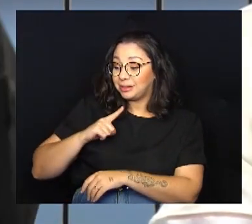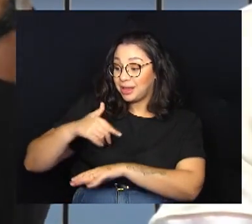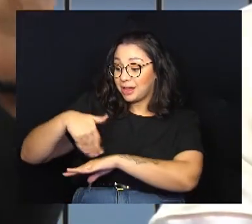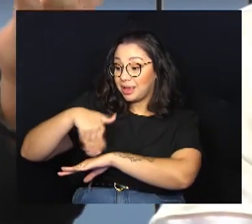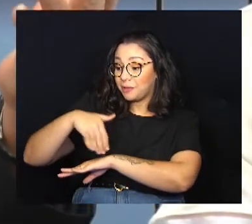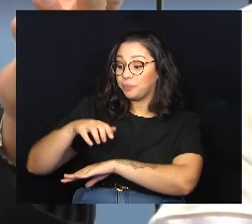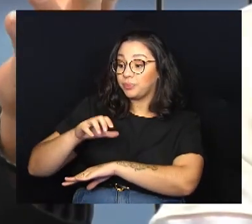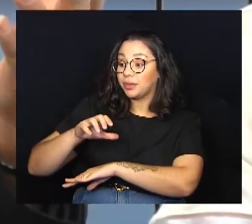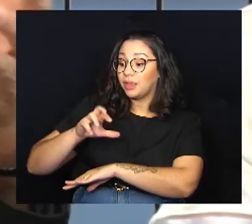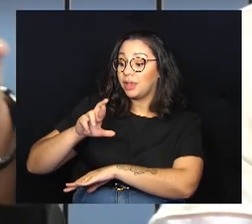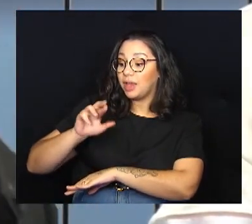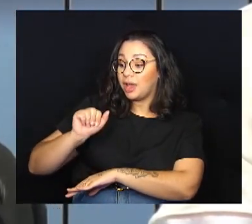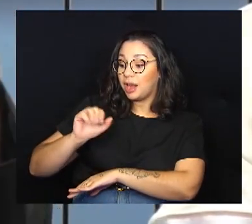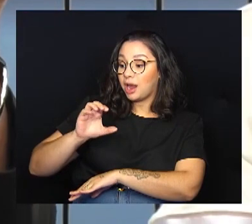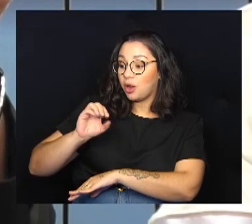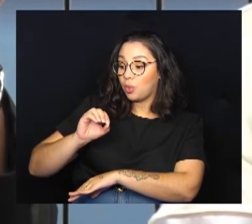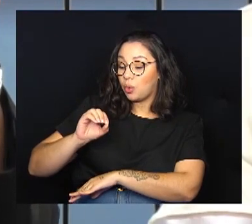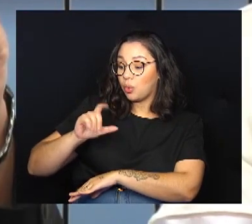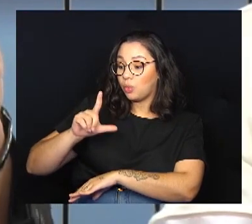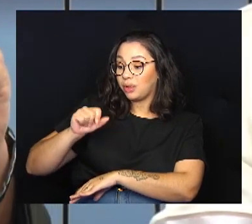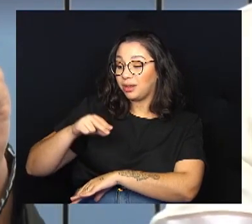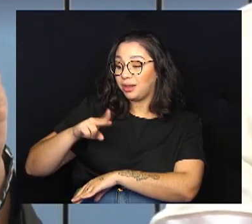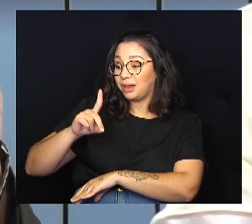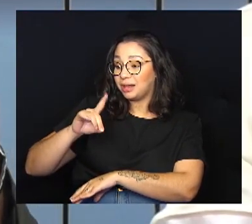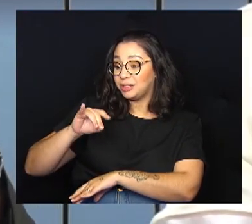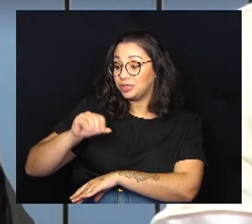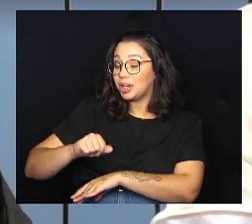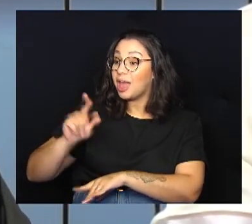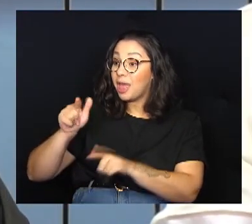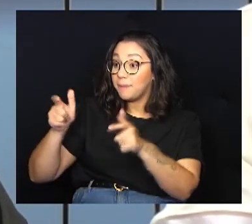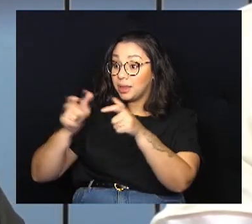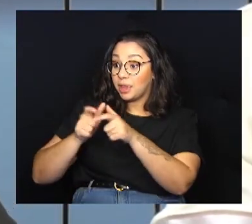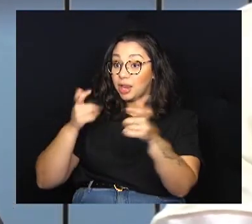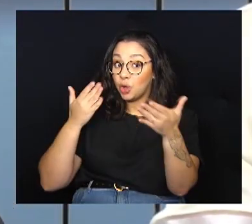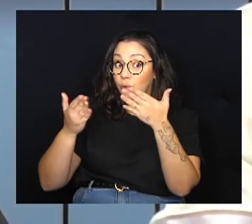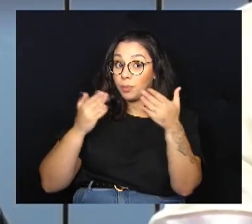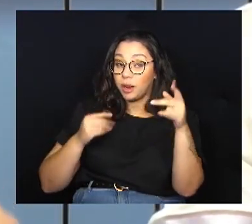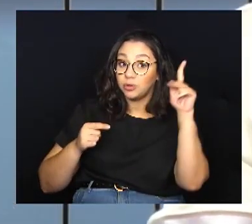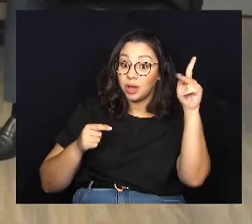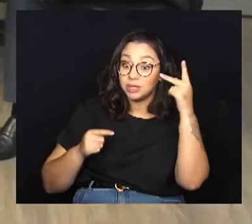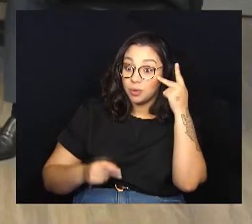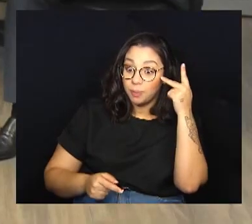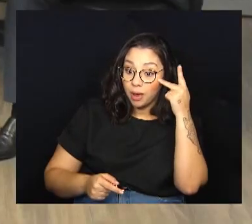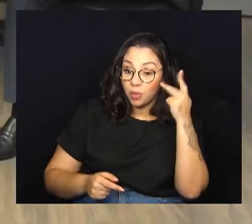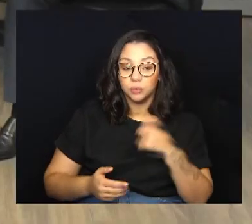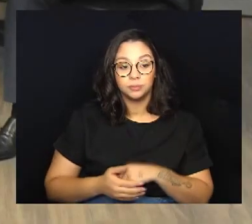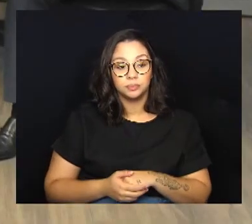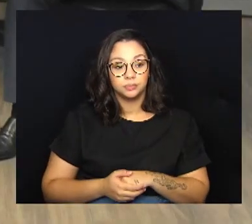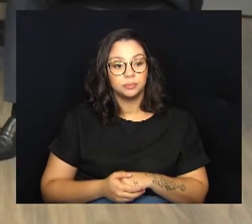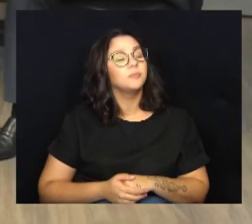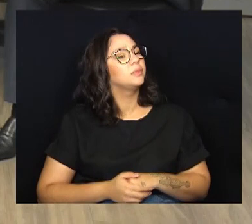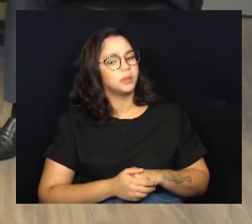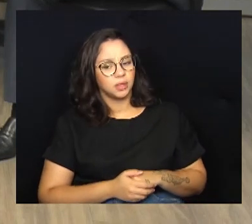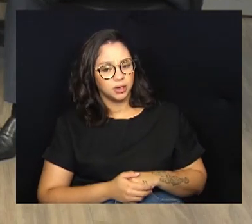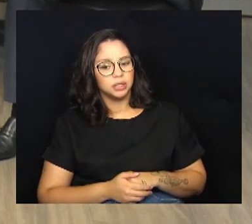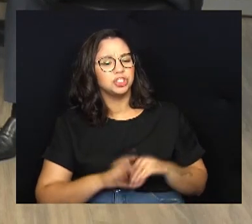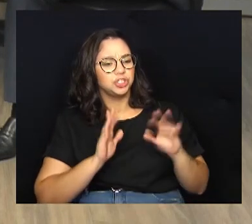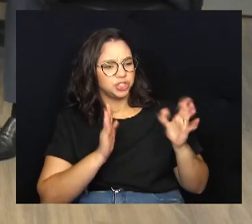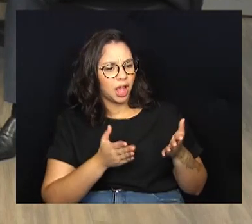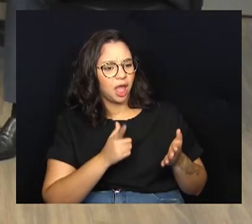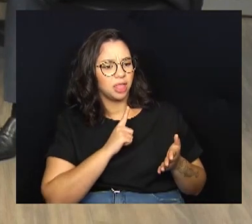atenção básica? Na emergência, ele escreveu, na emergência e emergência, deve ser urgência e emergência. E por fim, se eles